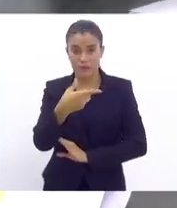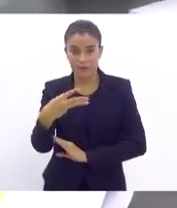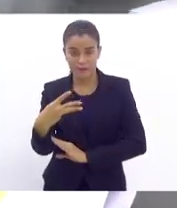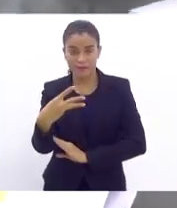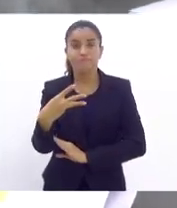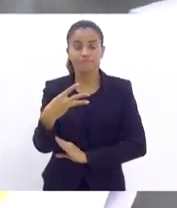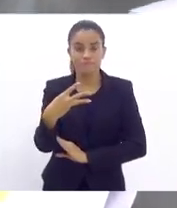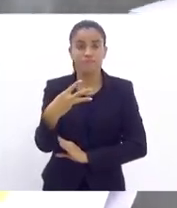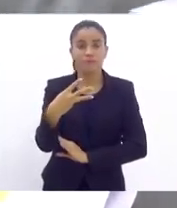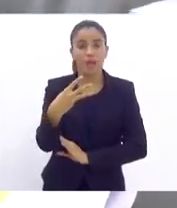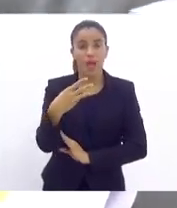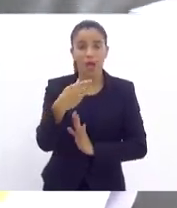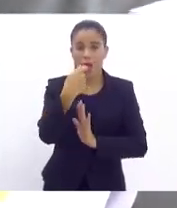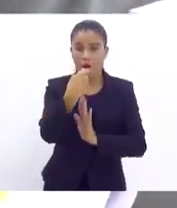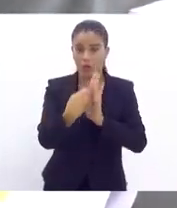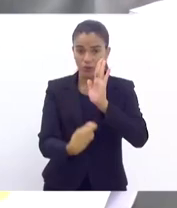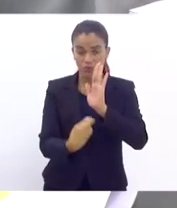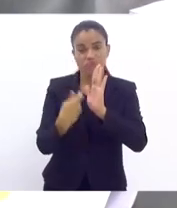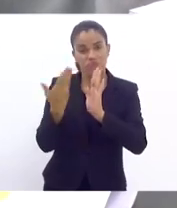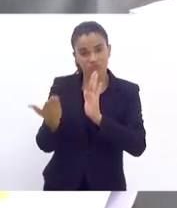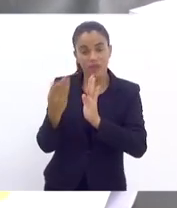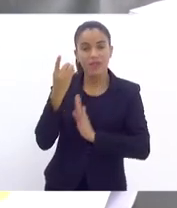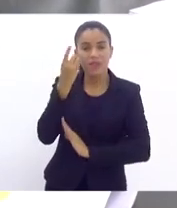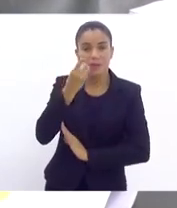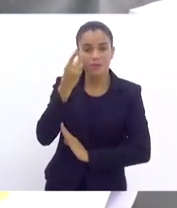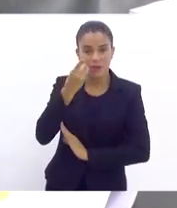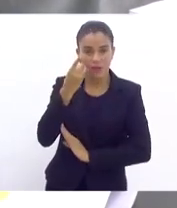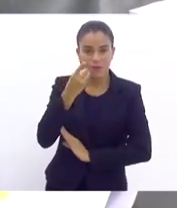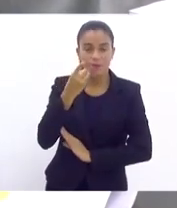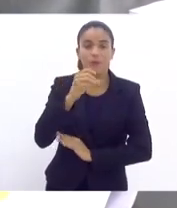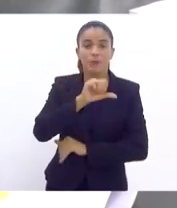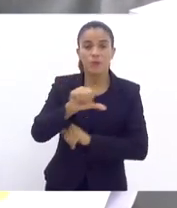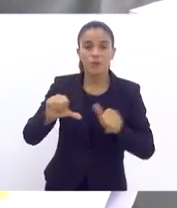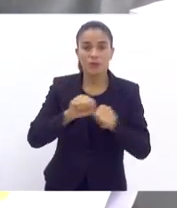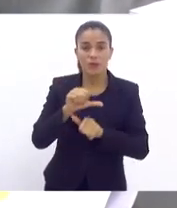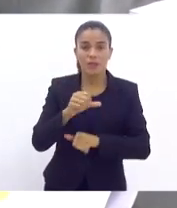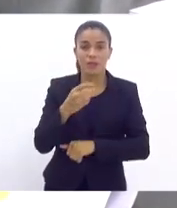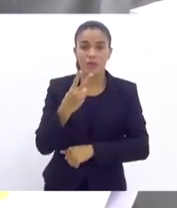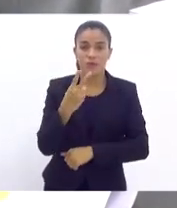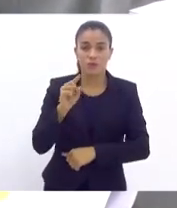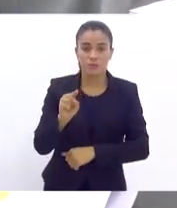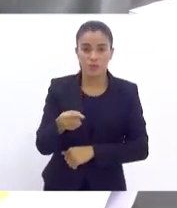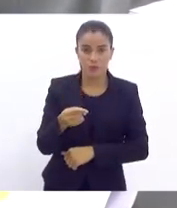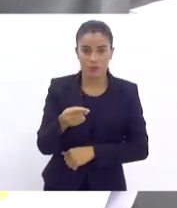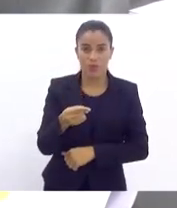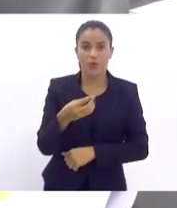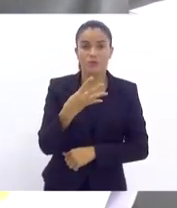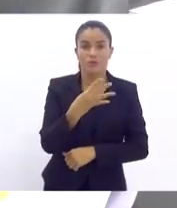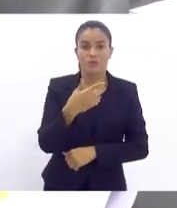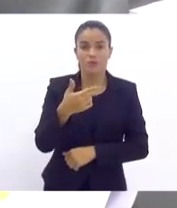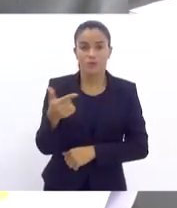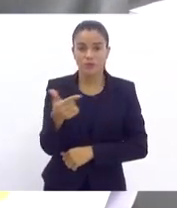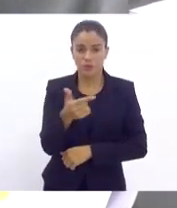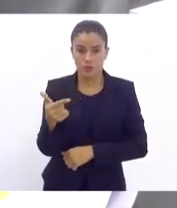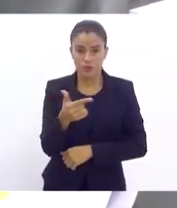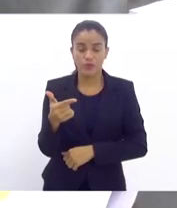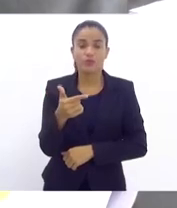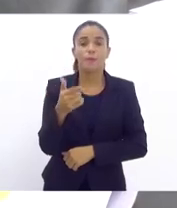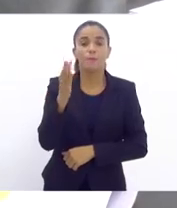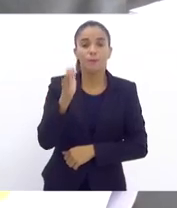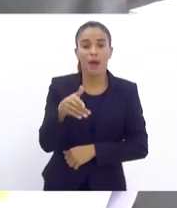de autoria do deputado Flávio serafini que modifica a lei 4.802 de 29 de junho de 2006